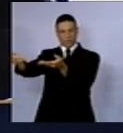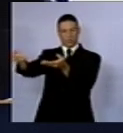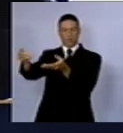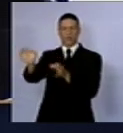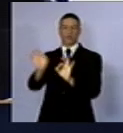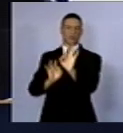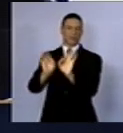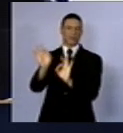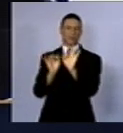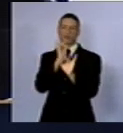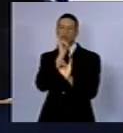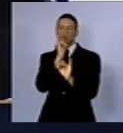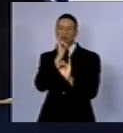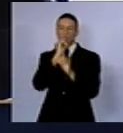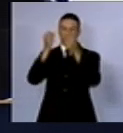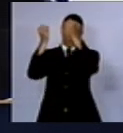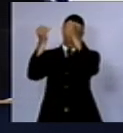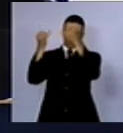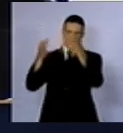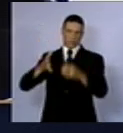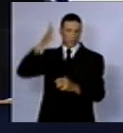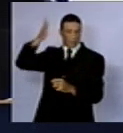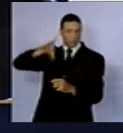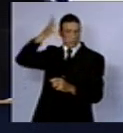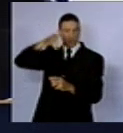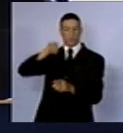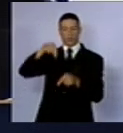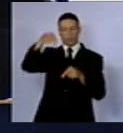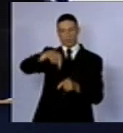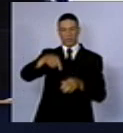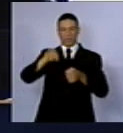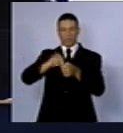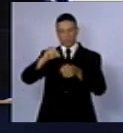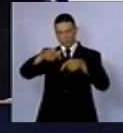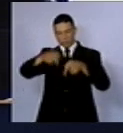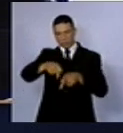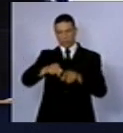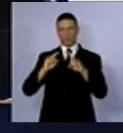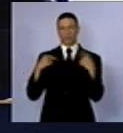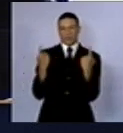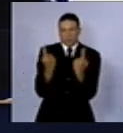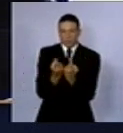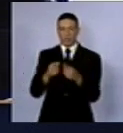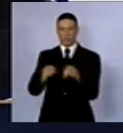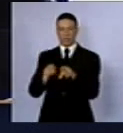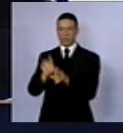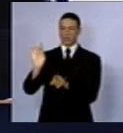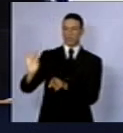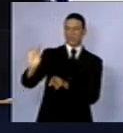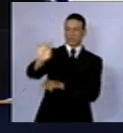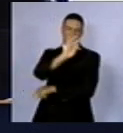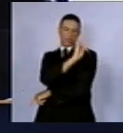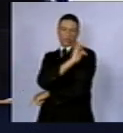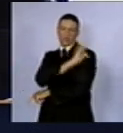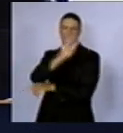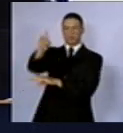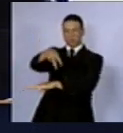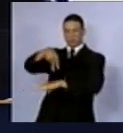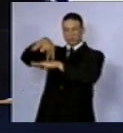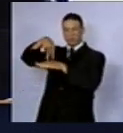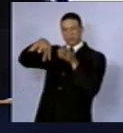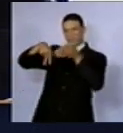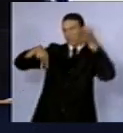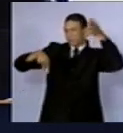às exposições feitas aqui por cada qual dos técnicos que falaram por